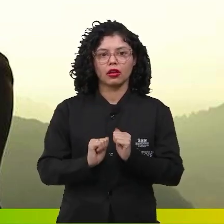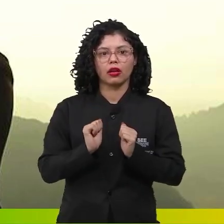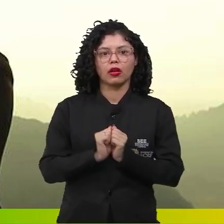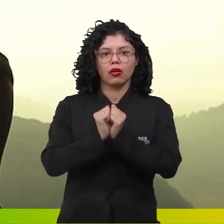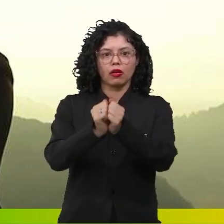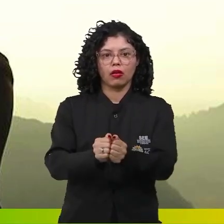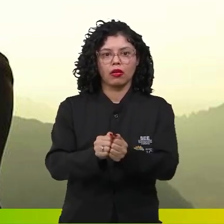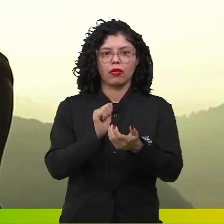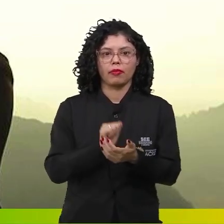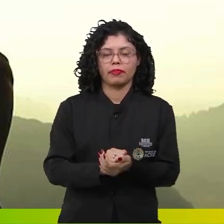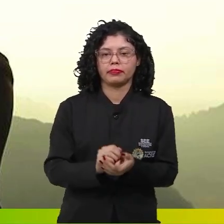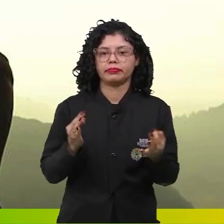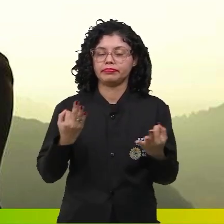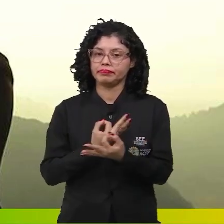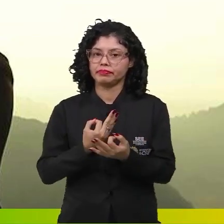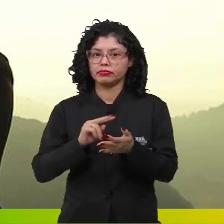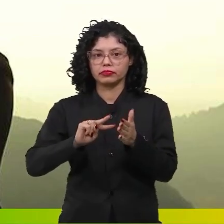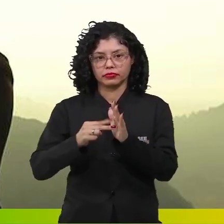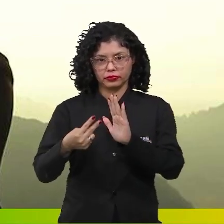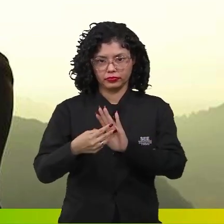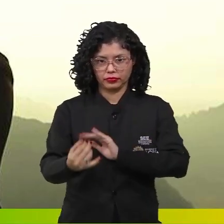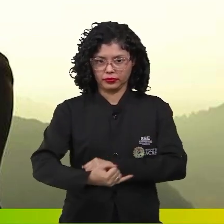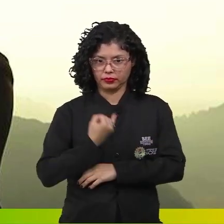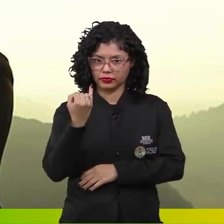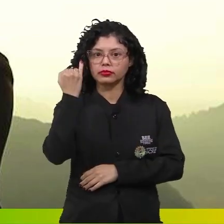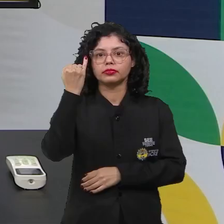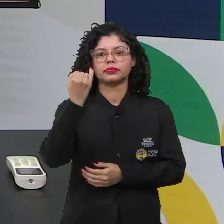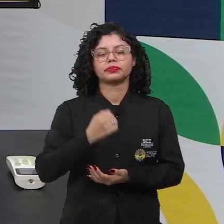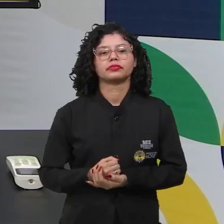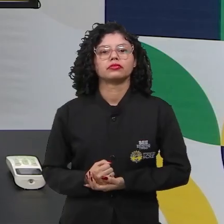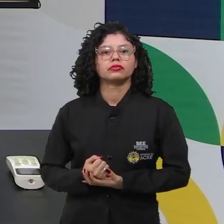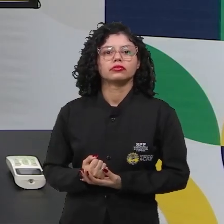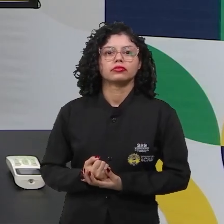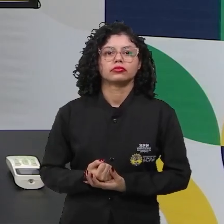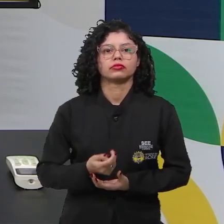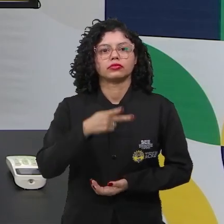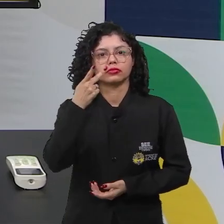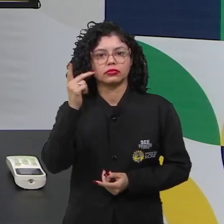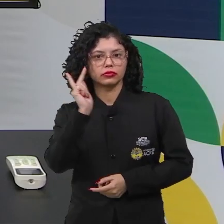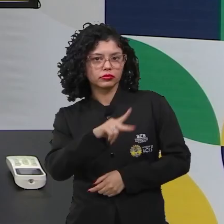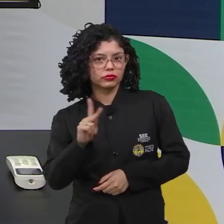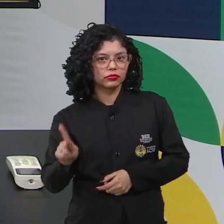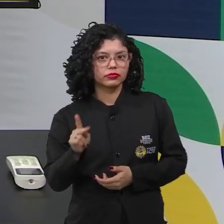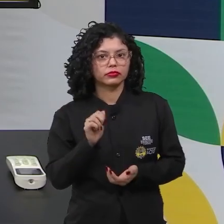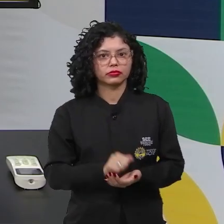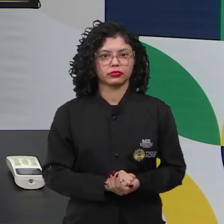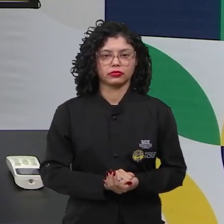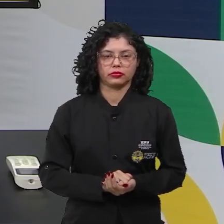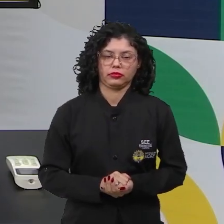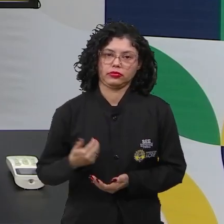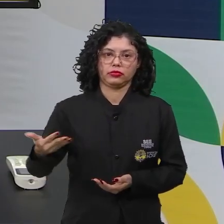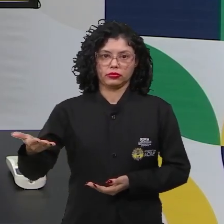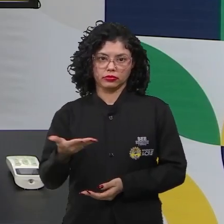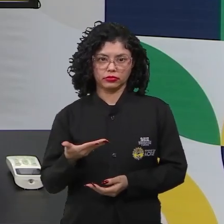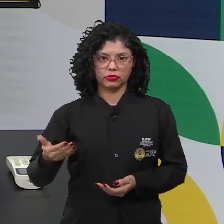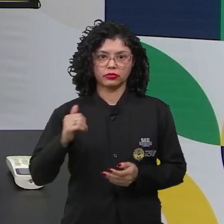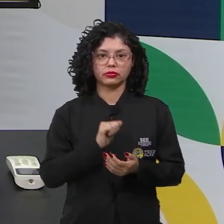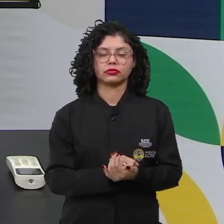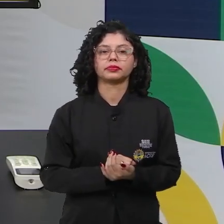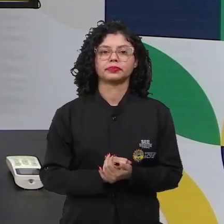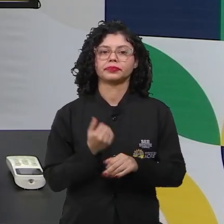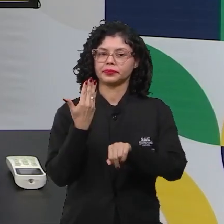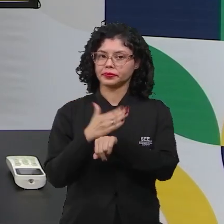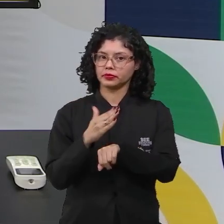possam participar de maneira plena e significativa. O que é que eu estou falando, queridinhos? Basicamente, que